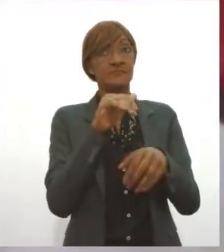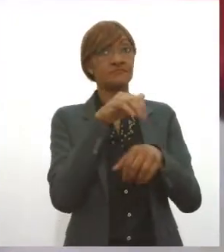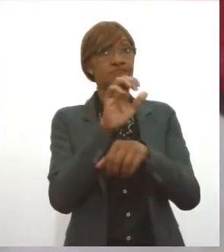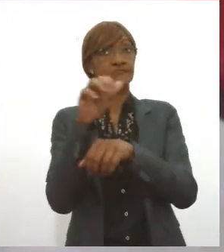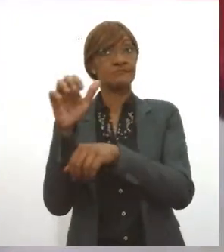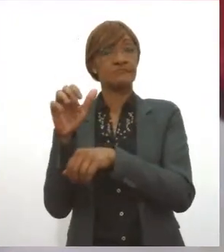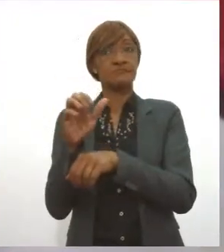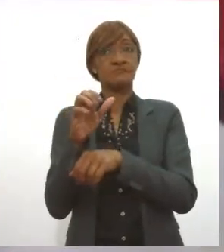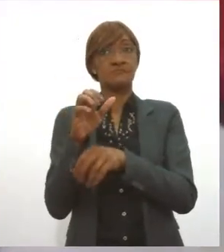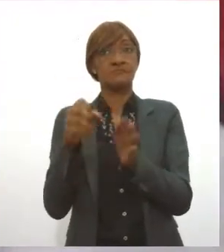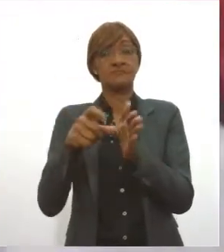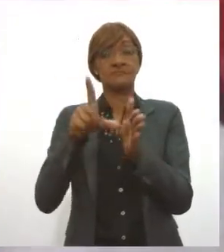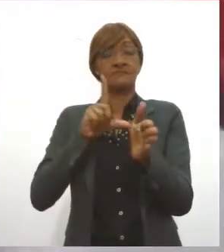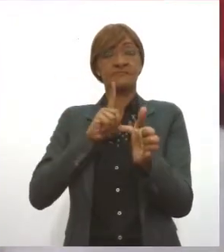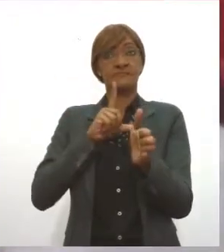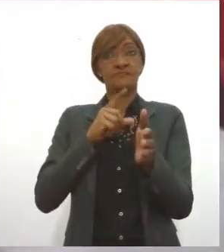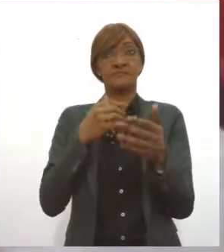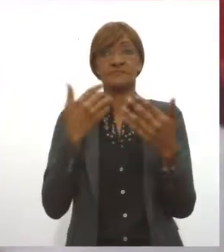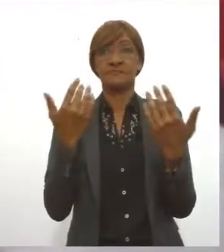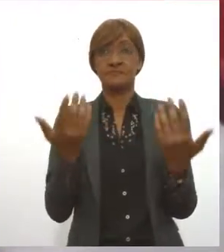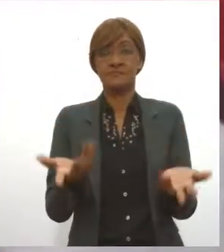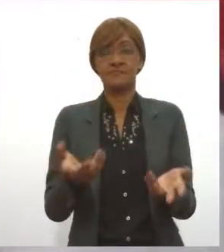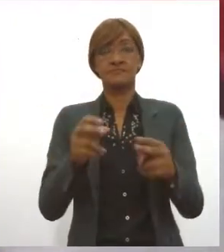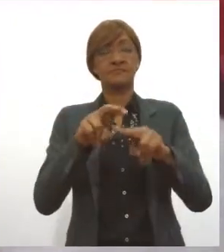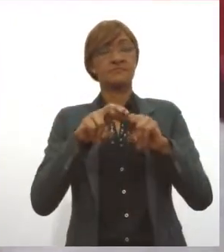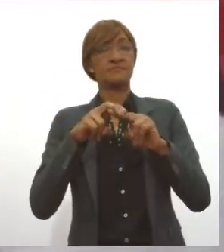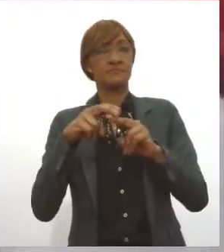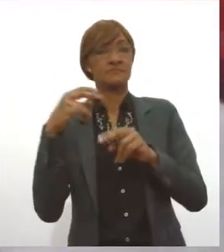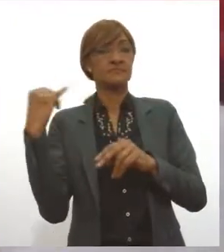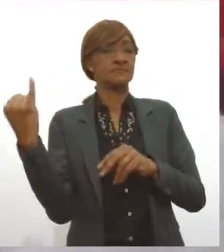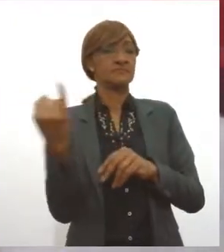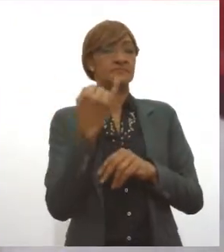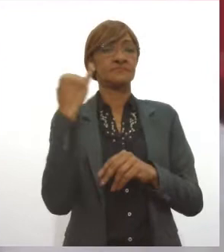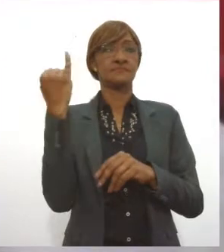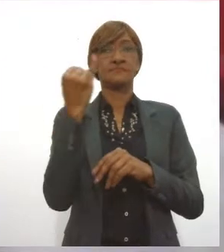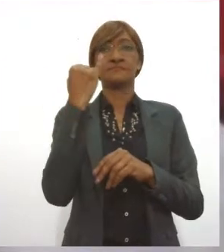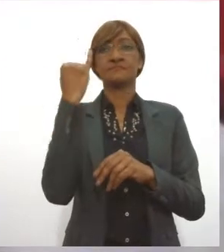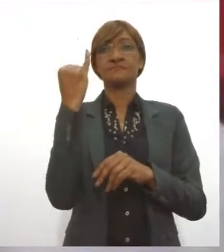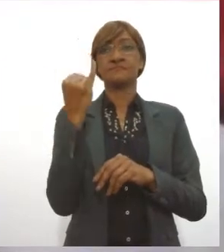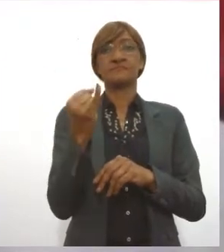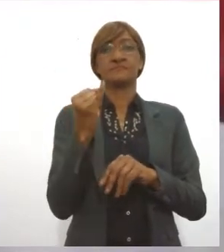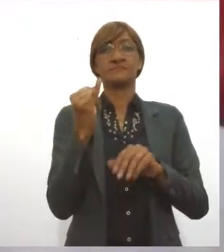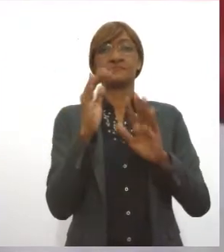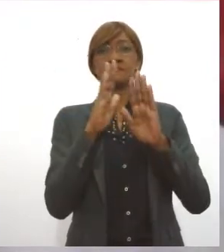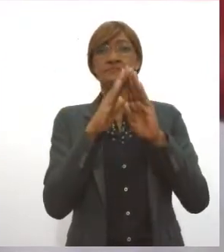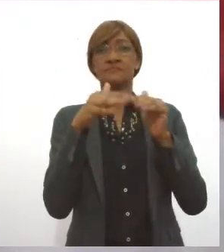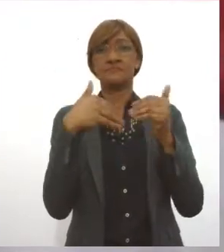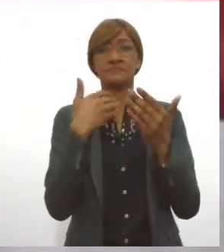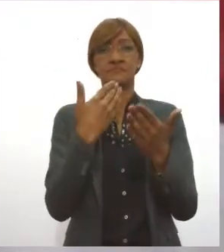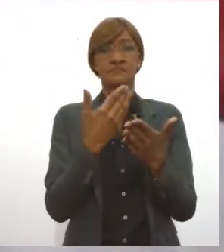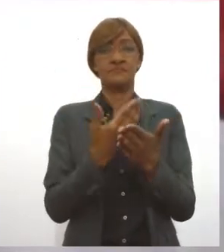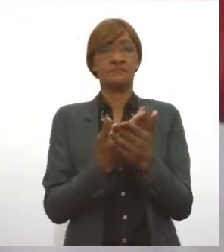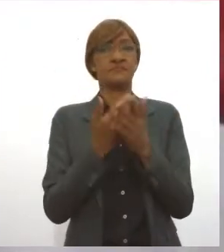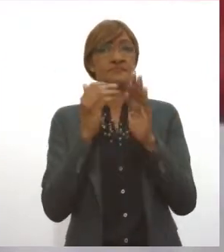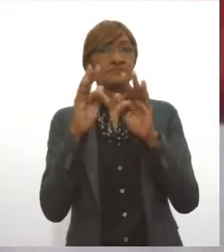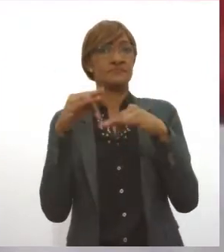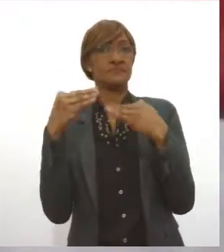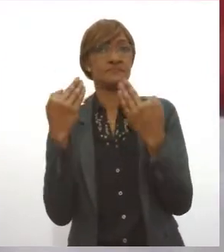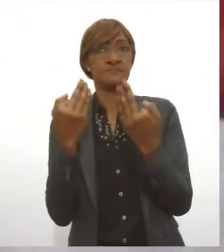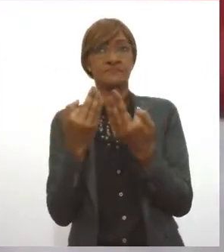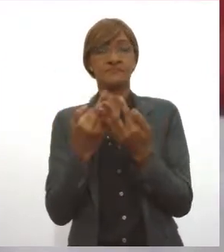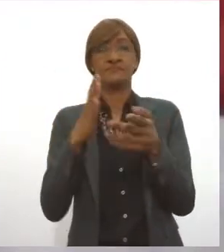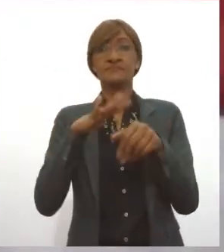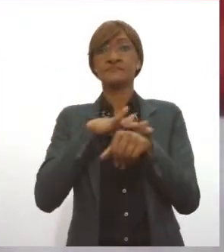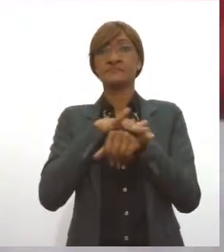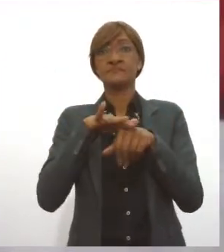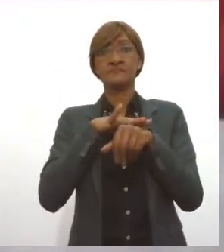é importante que as escolas, que os pais, todo mundo precisa conversar mais